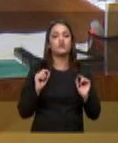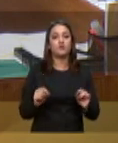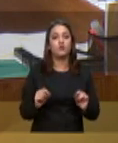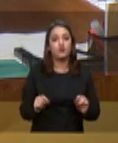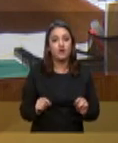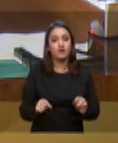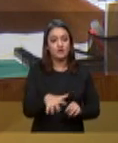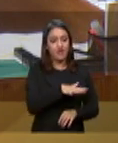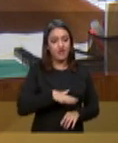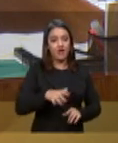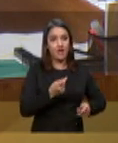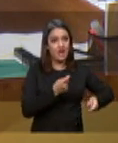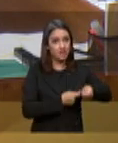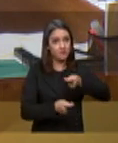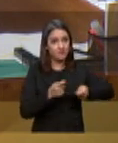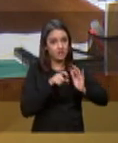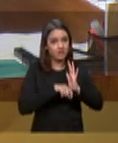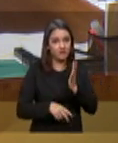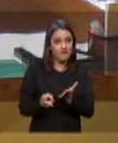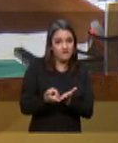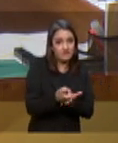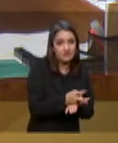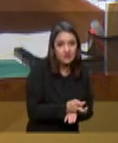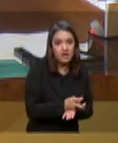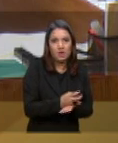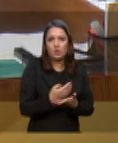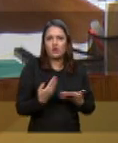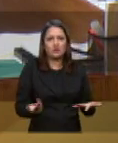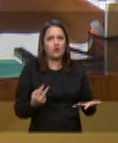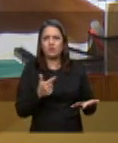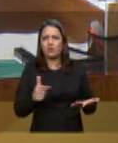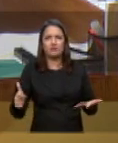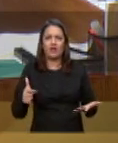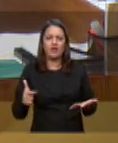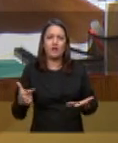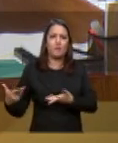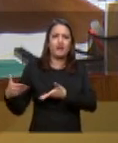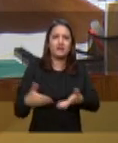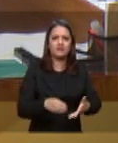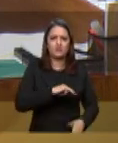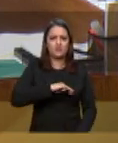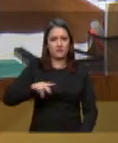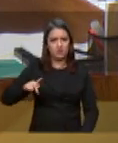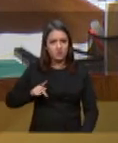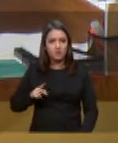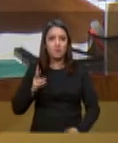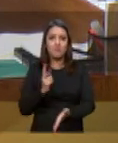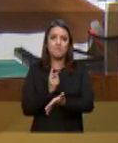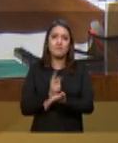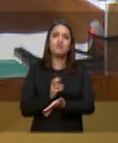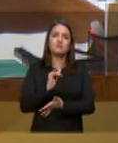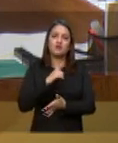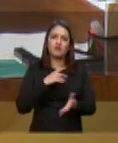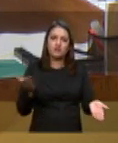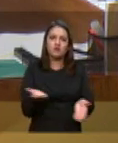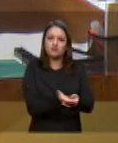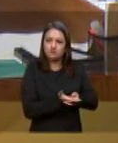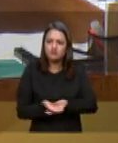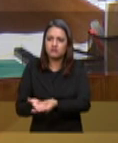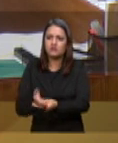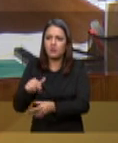agentes administrativos fiscais, não afetando em nada a atuação do Ministério Público. Independentemente do encaminhamento da representação fiscal ao Ministério